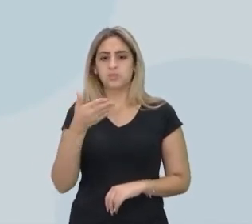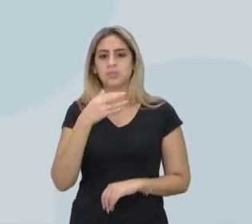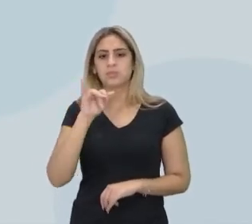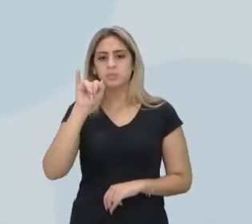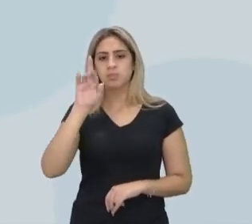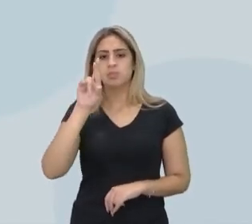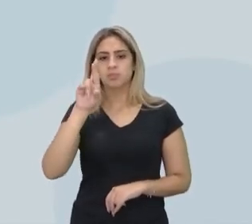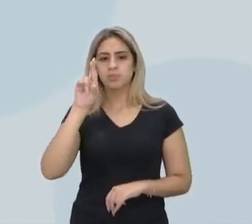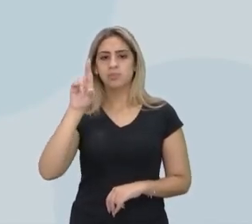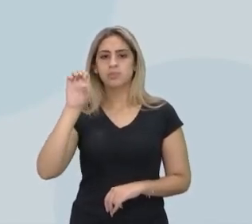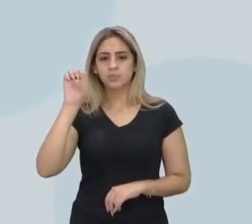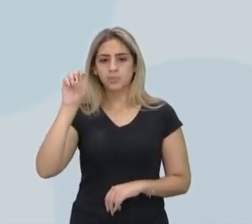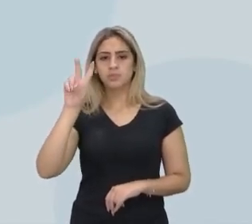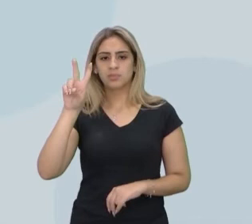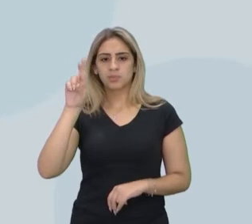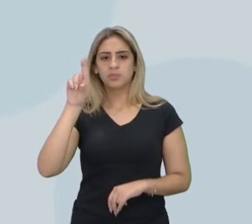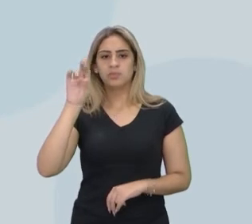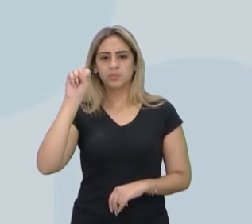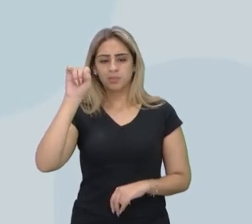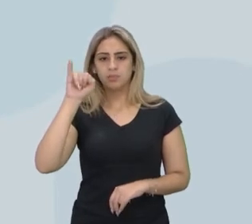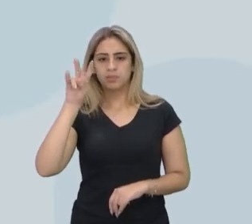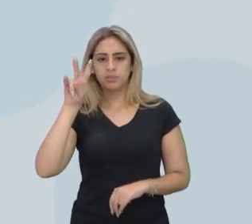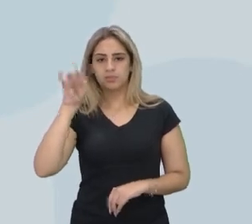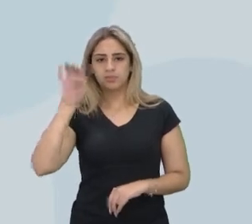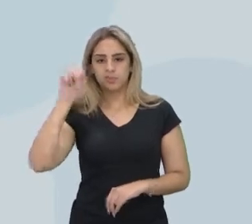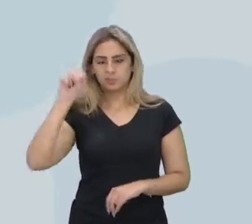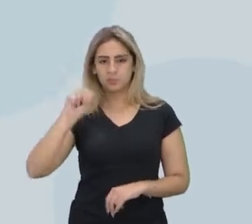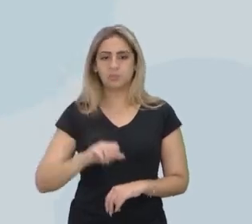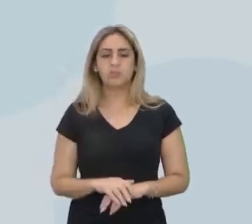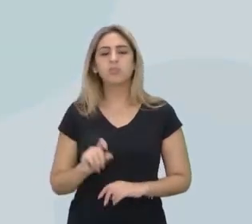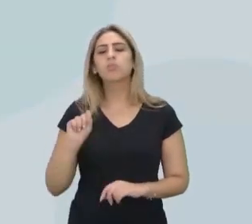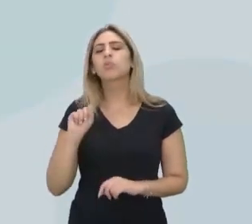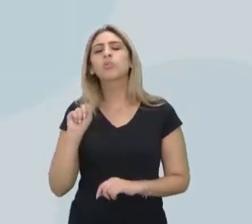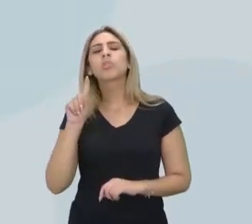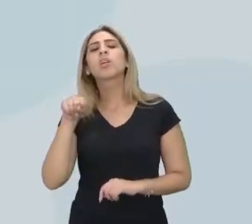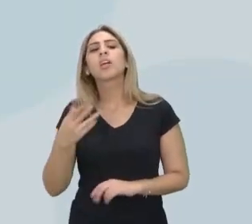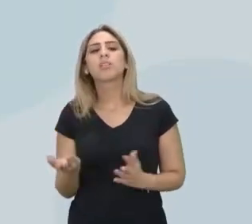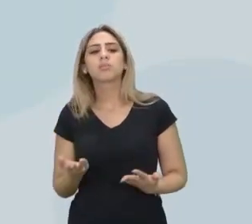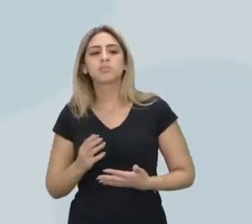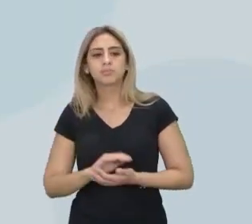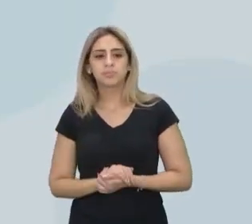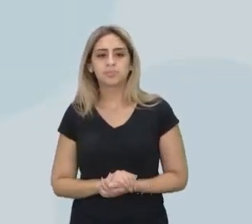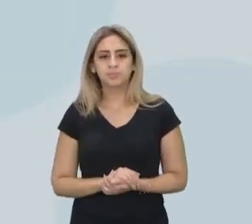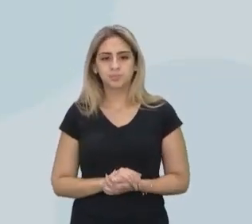O que seria uma reação reversível e o que seria uma reação